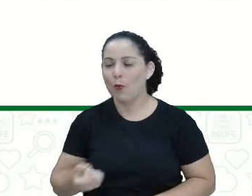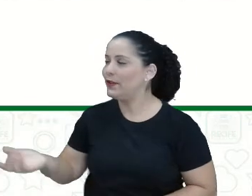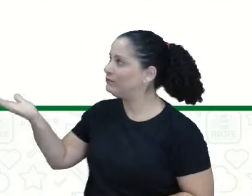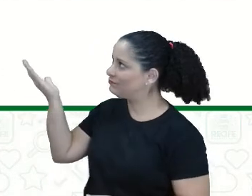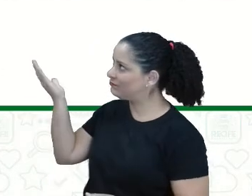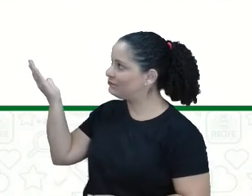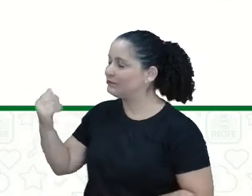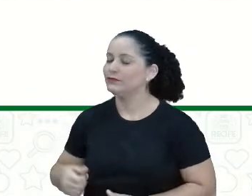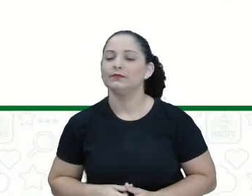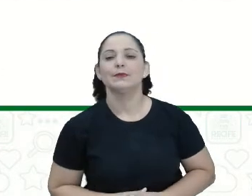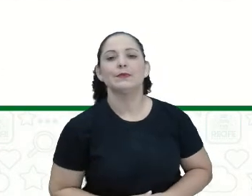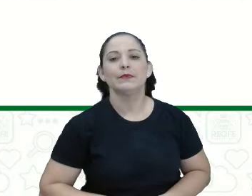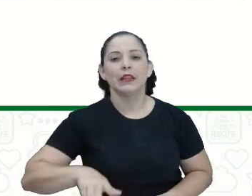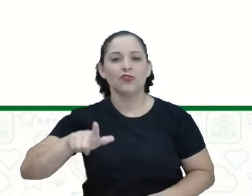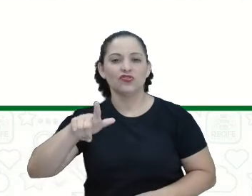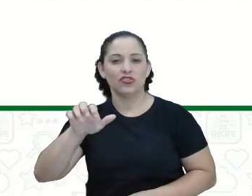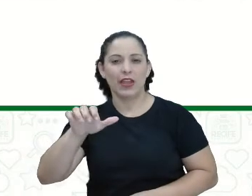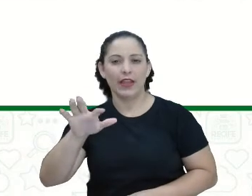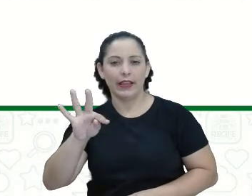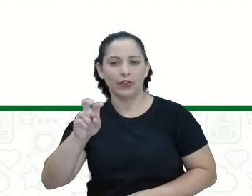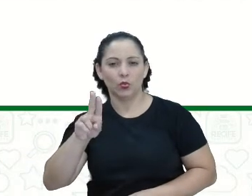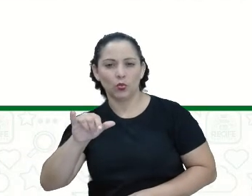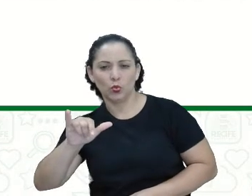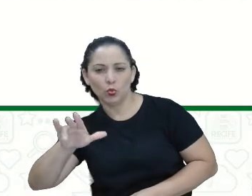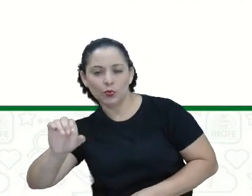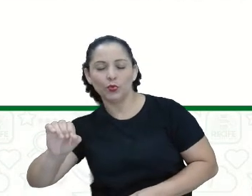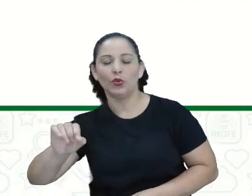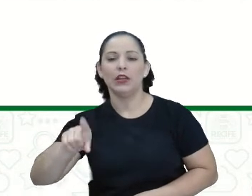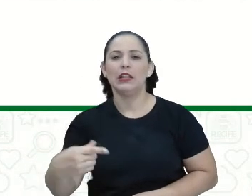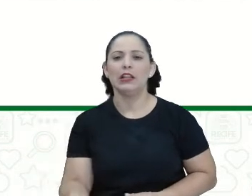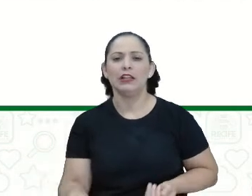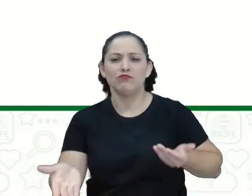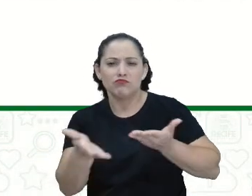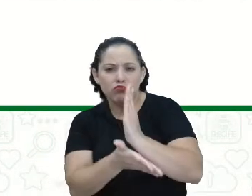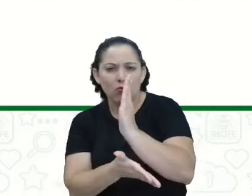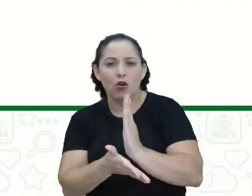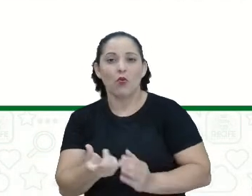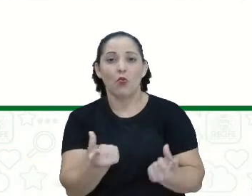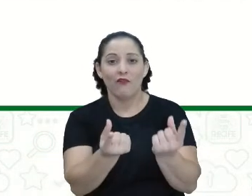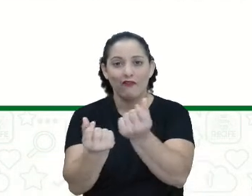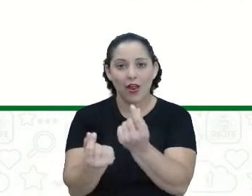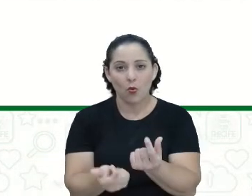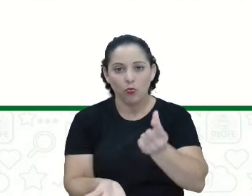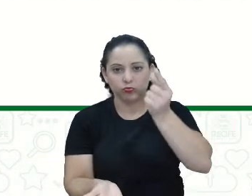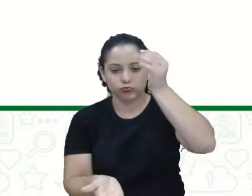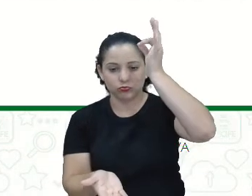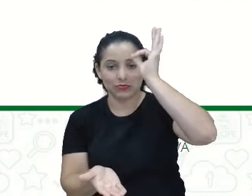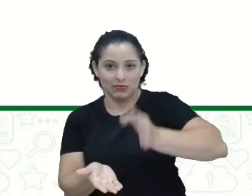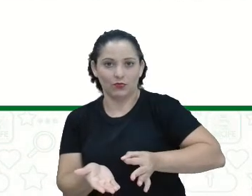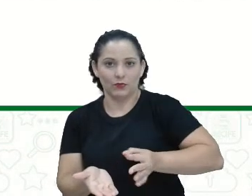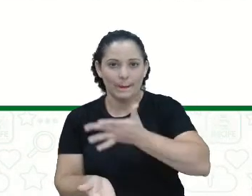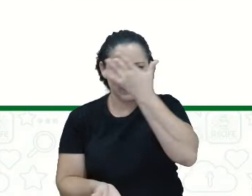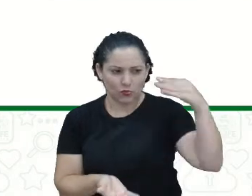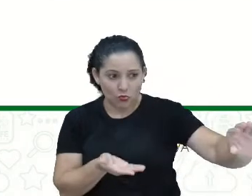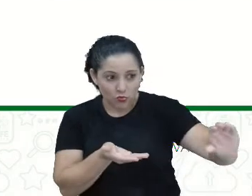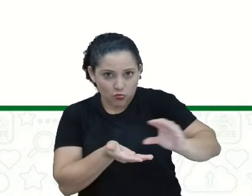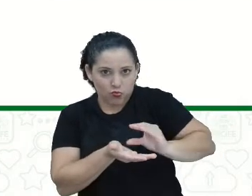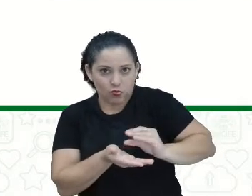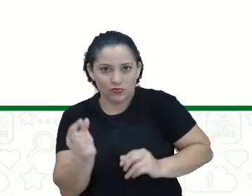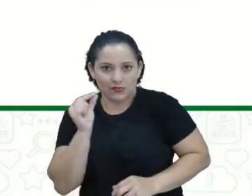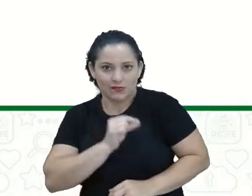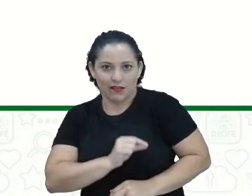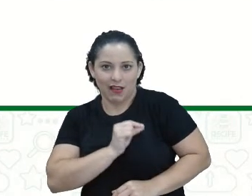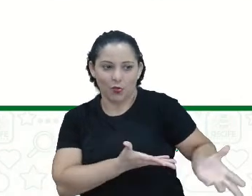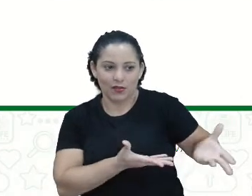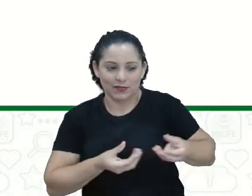vendo? Fixou os valores do salário mínimo que começou a vigorar no mesmo ano. Então, pessoal, para quem não sabe,